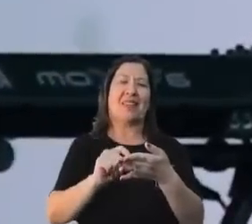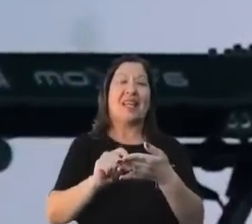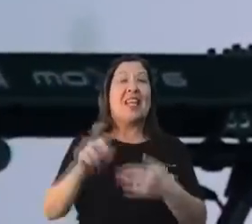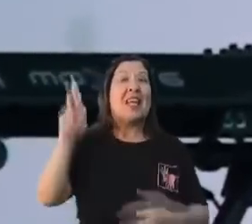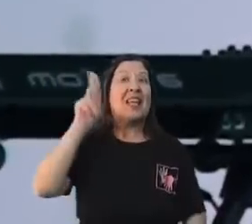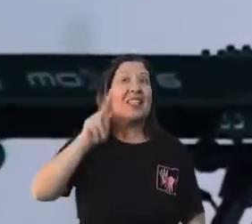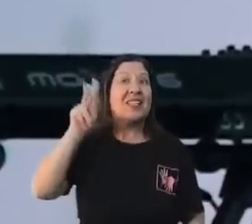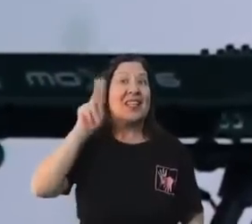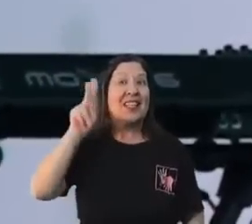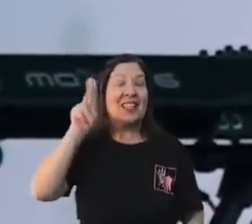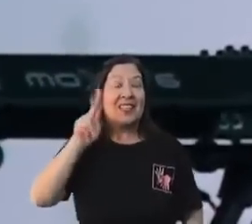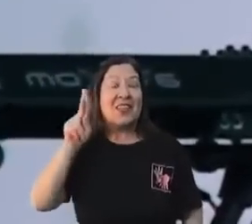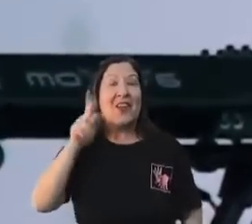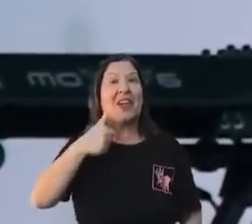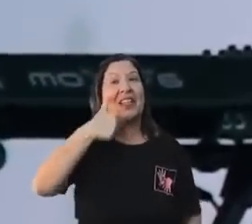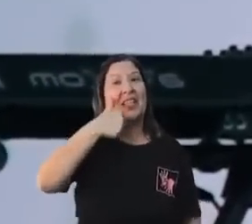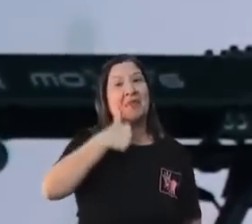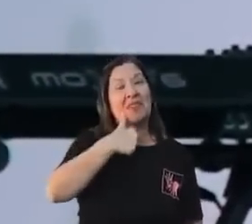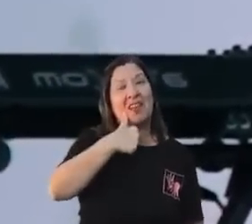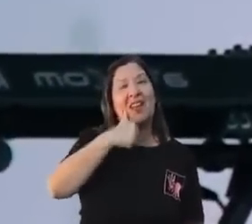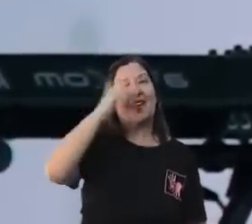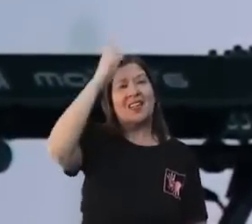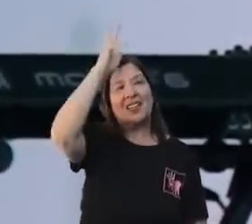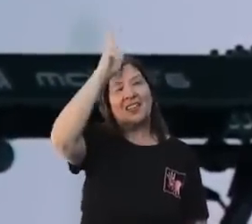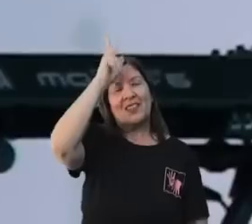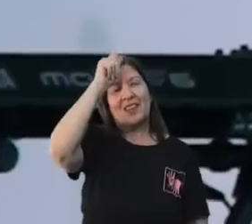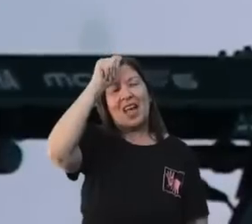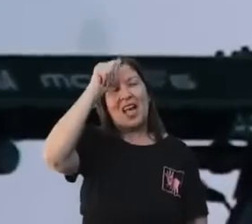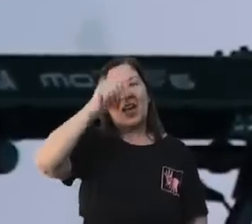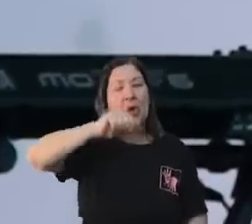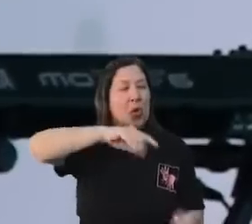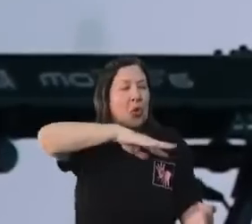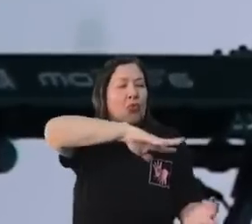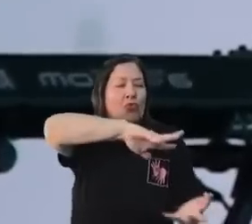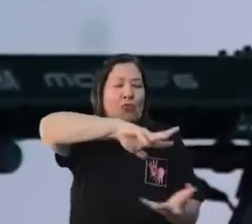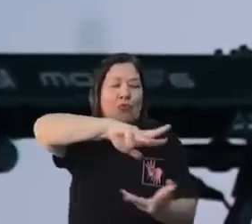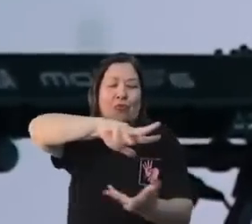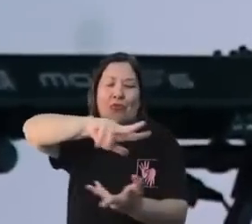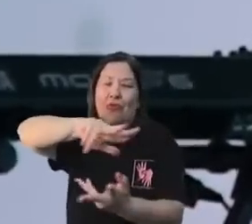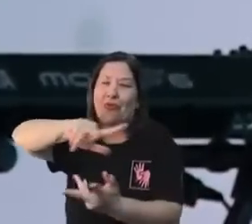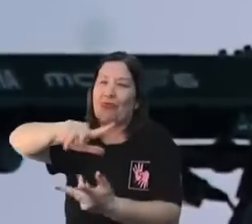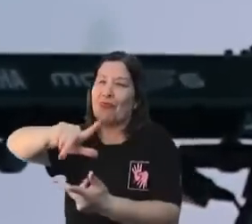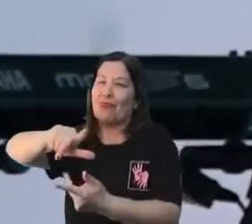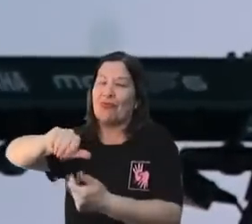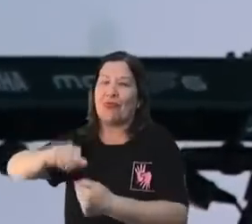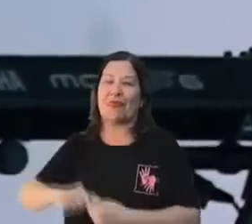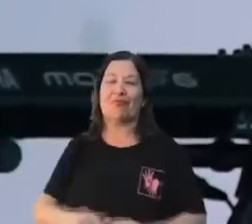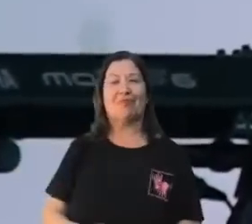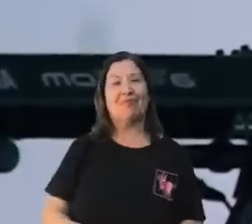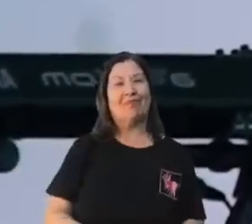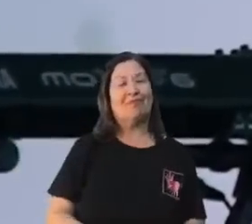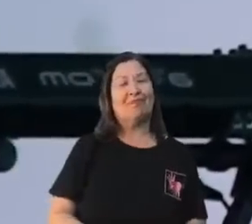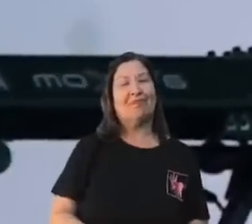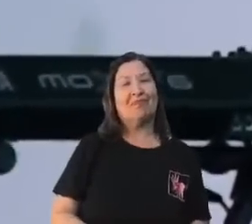do galo circula o mundo inteiro, porque uma mulher